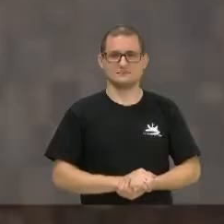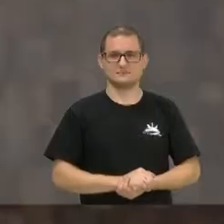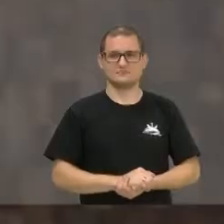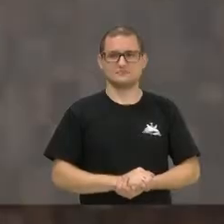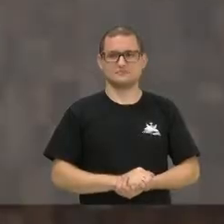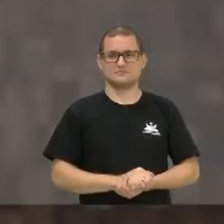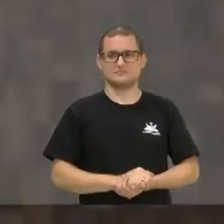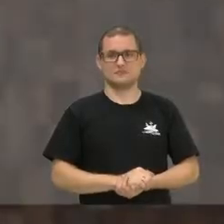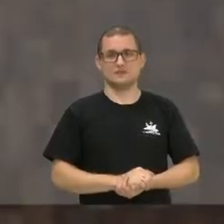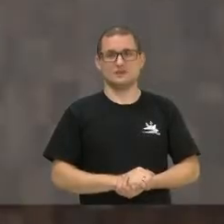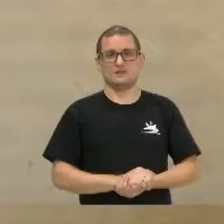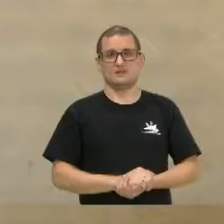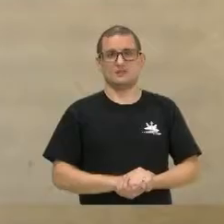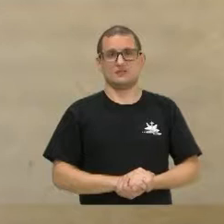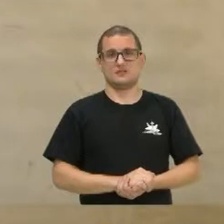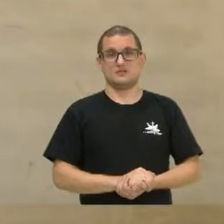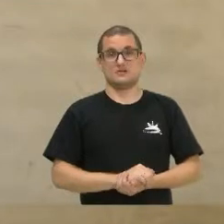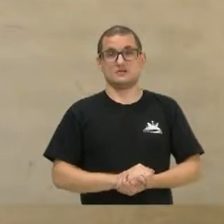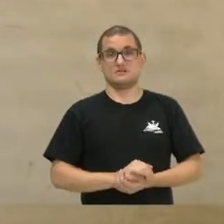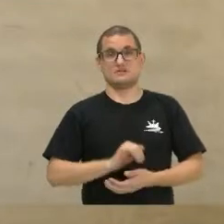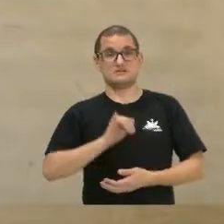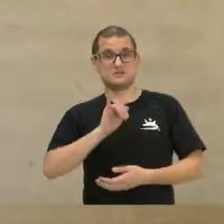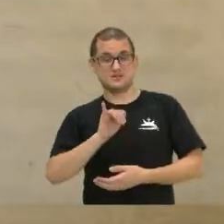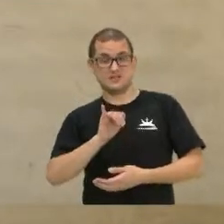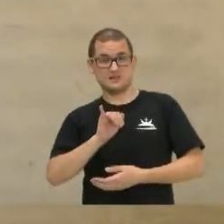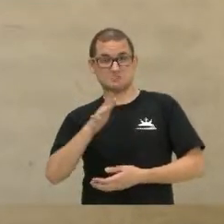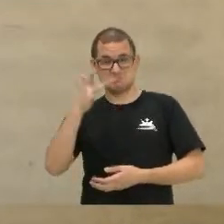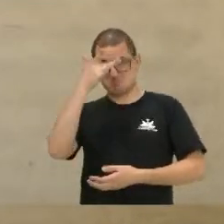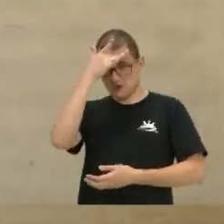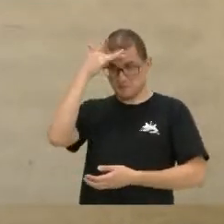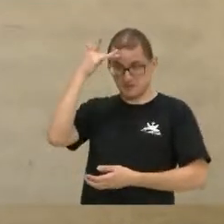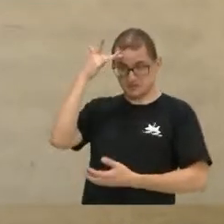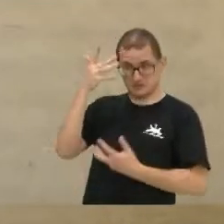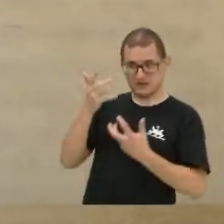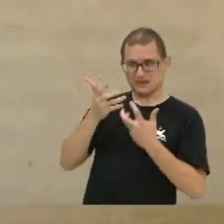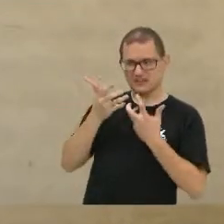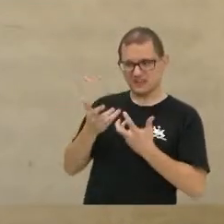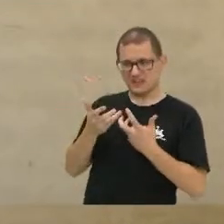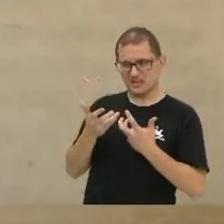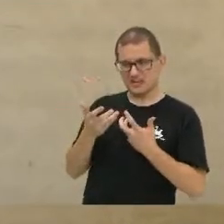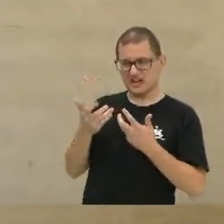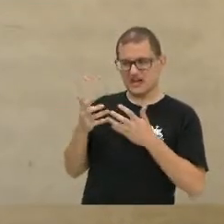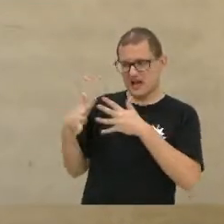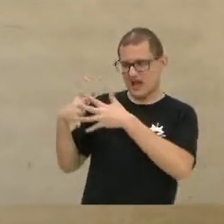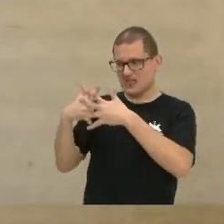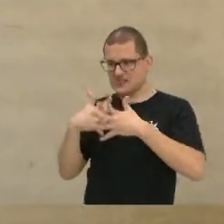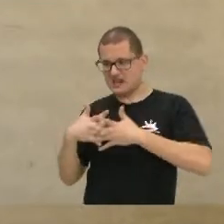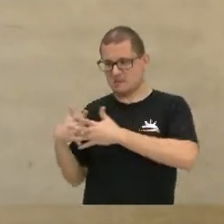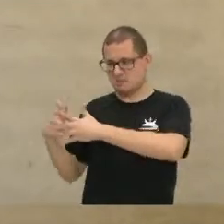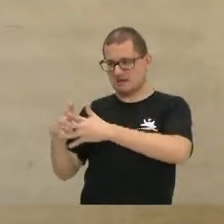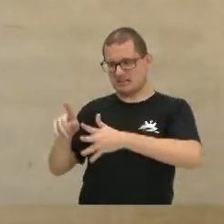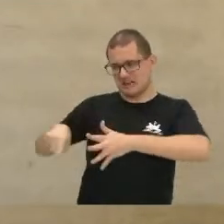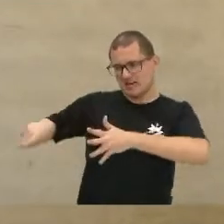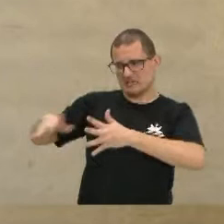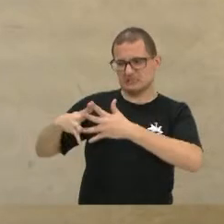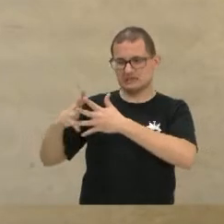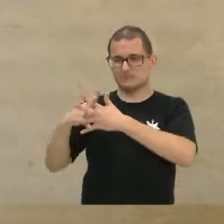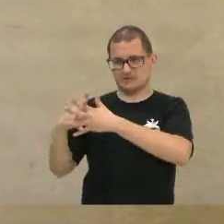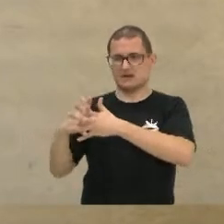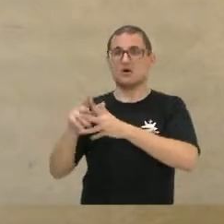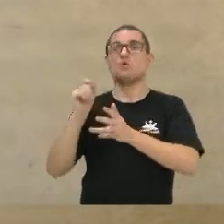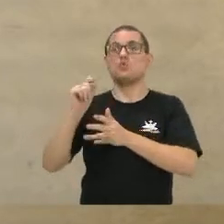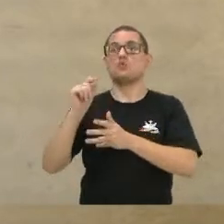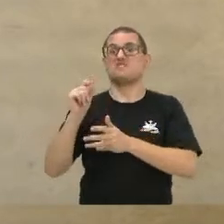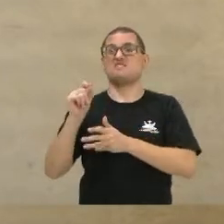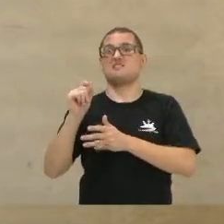caso alguém queira prejudicá-las sai de sua boca fogo que devora seus inimigos sim